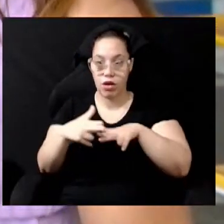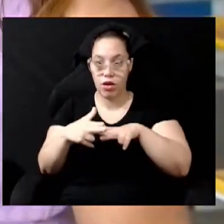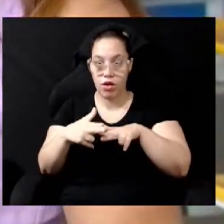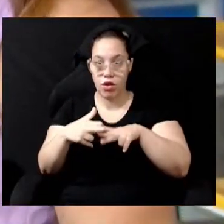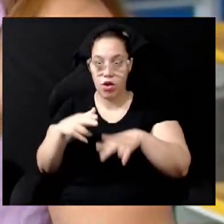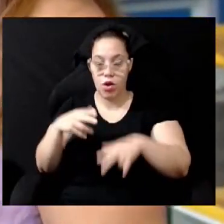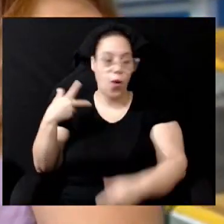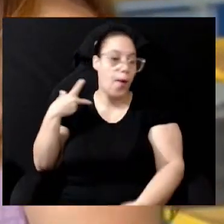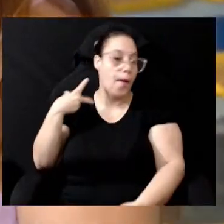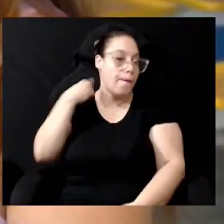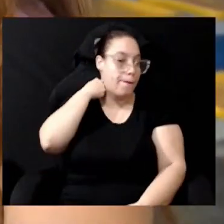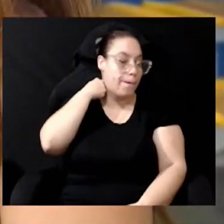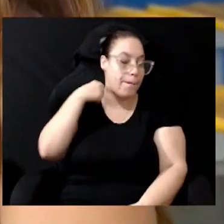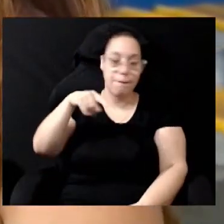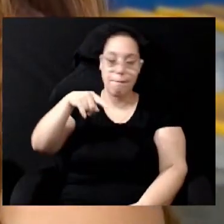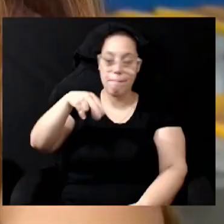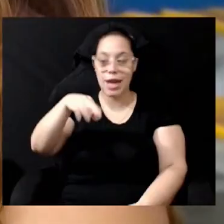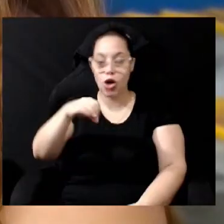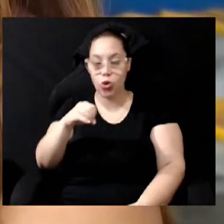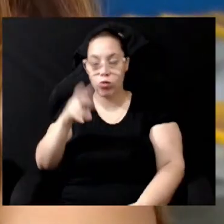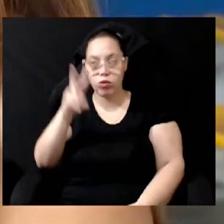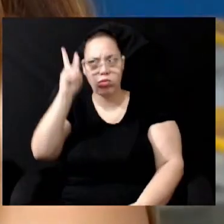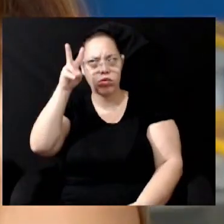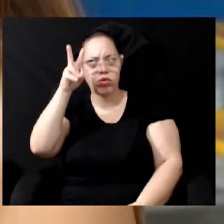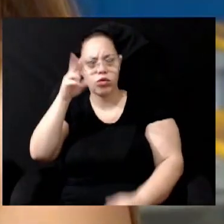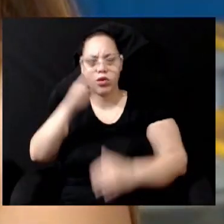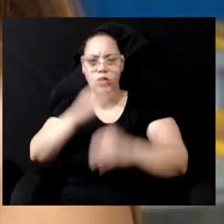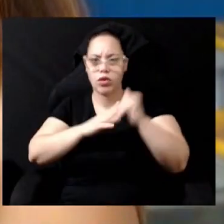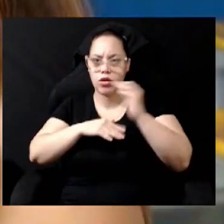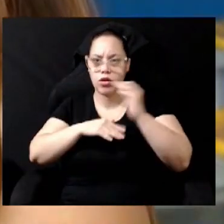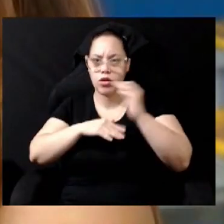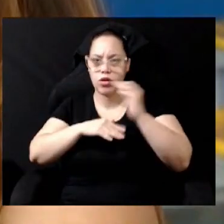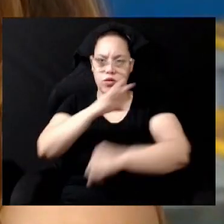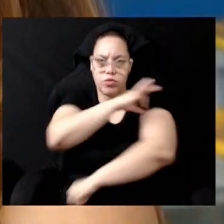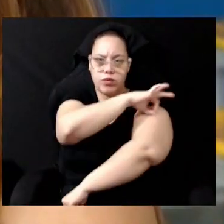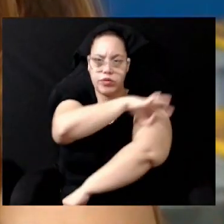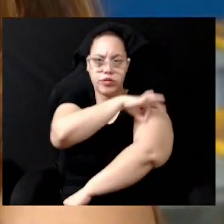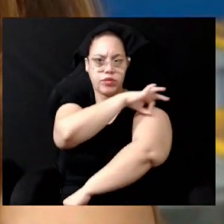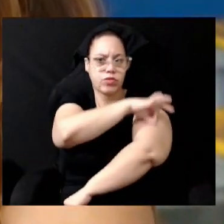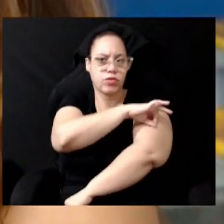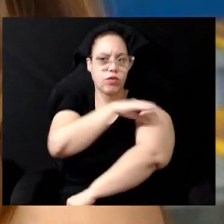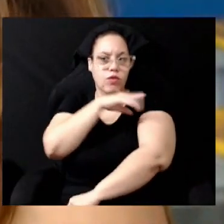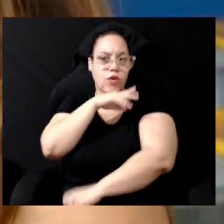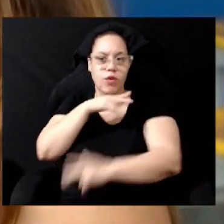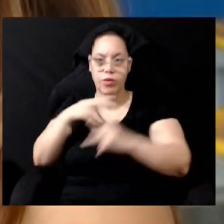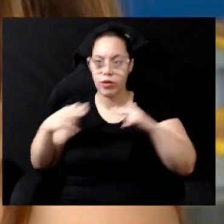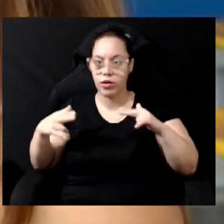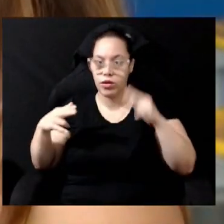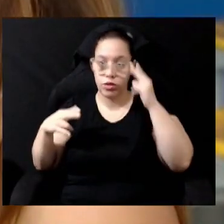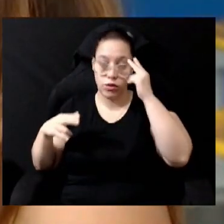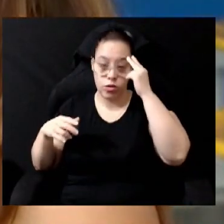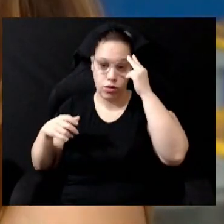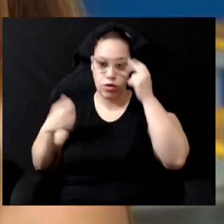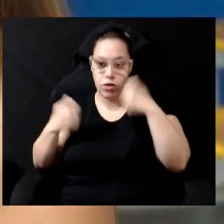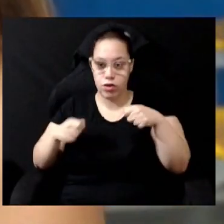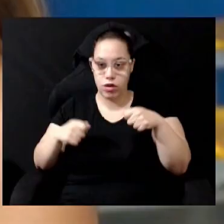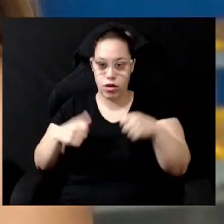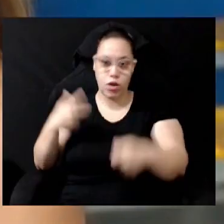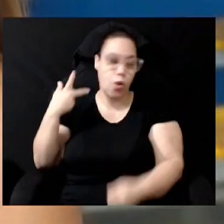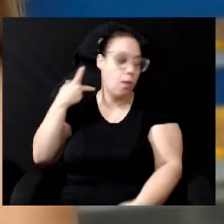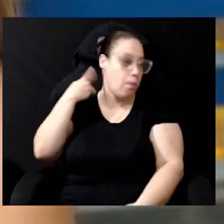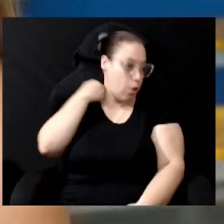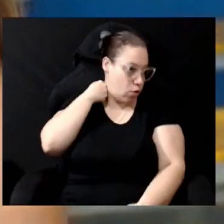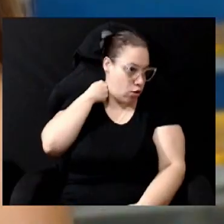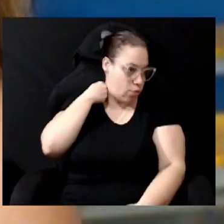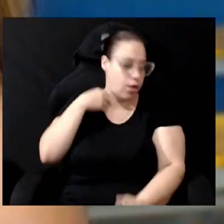microchipado. Lembrando, todo o serviço da prefeitura, o animal precisa ser microchipado. Então,